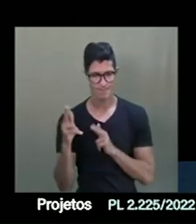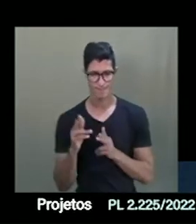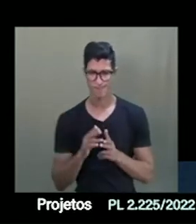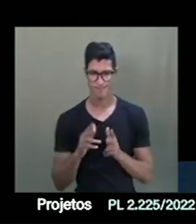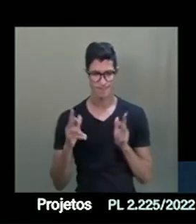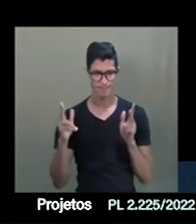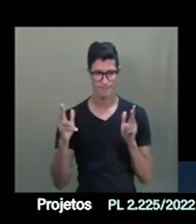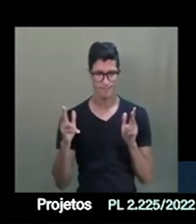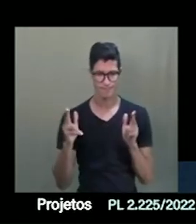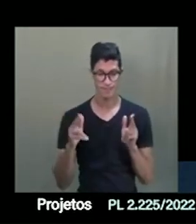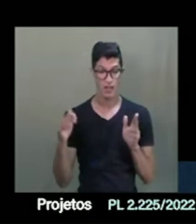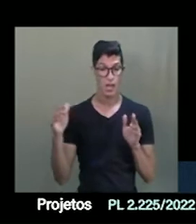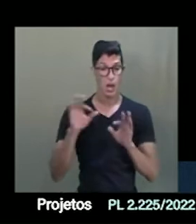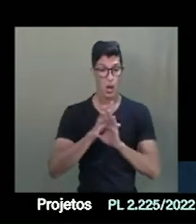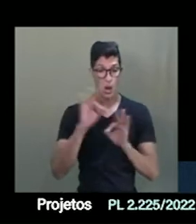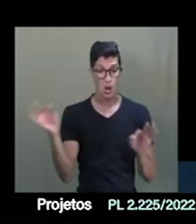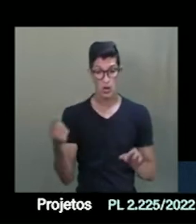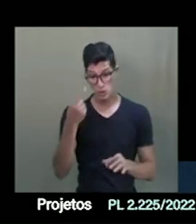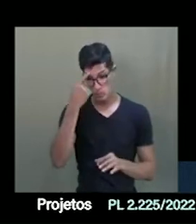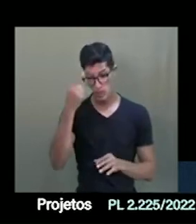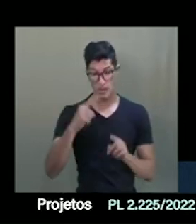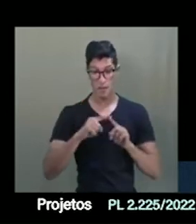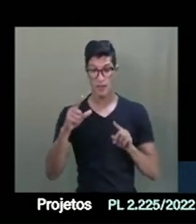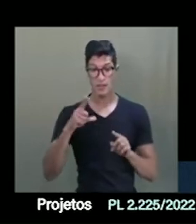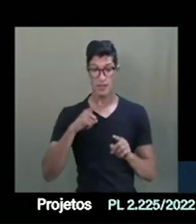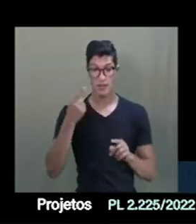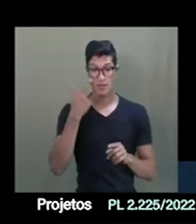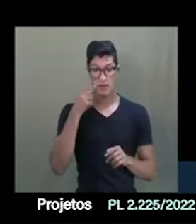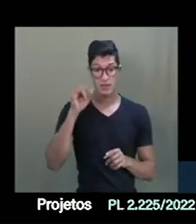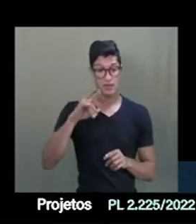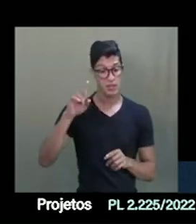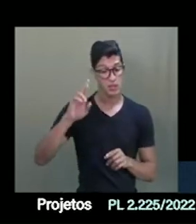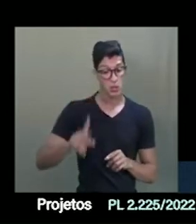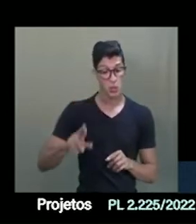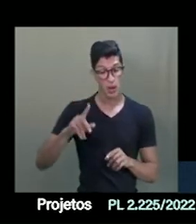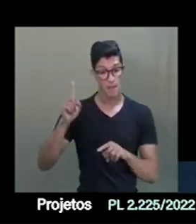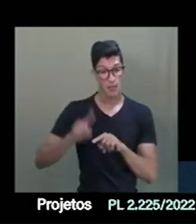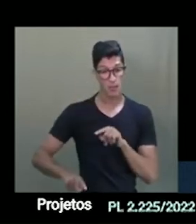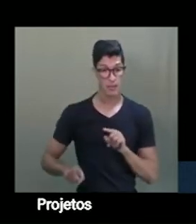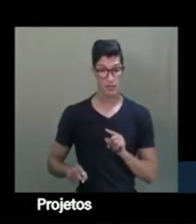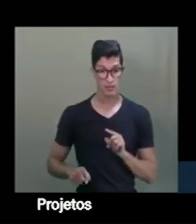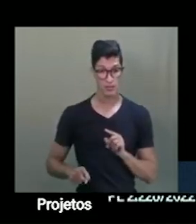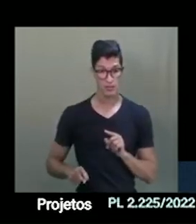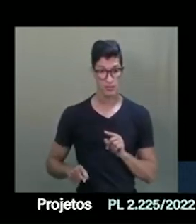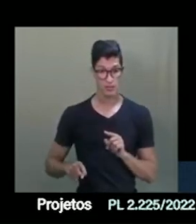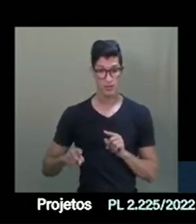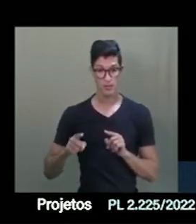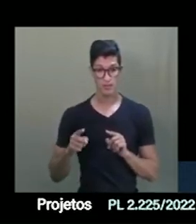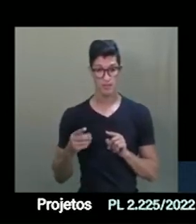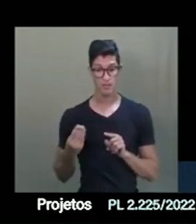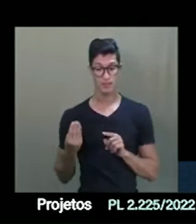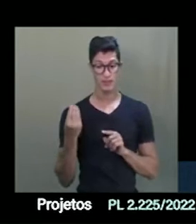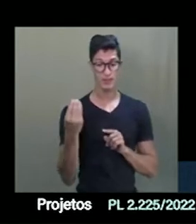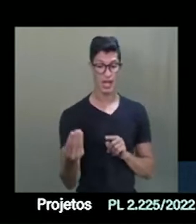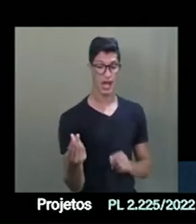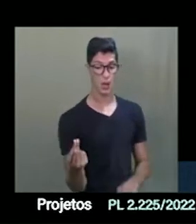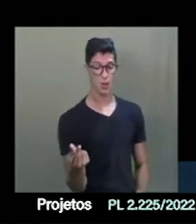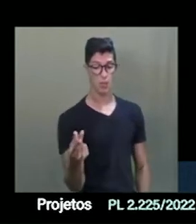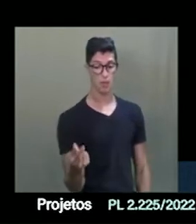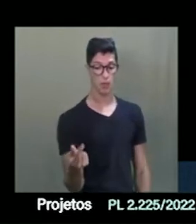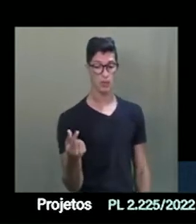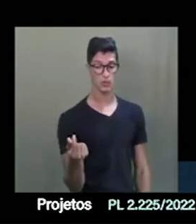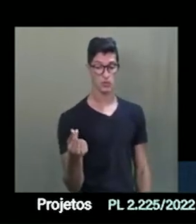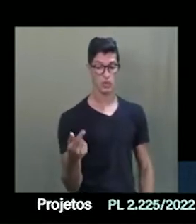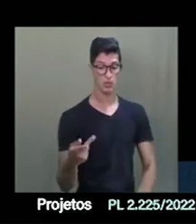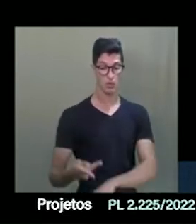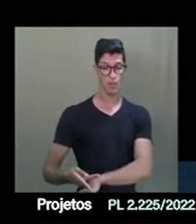no grupo, uma ótima ideia, mas temos que ver se não é proibido. Dar um bônus em dinheiro ou um